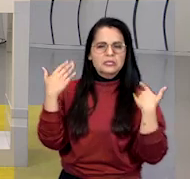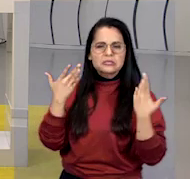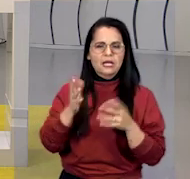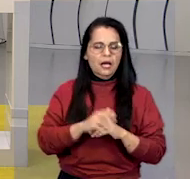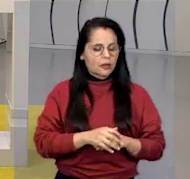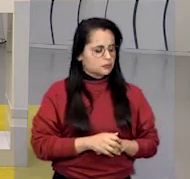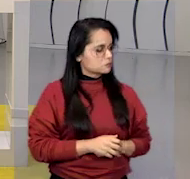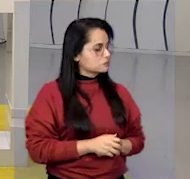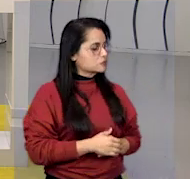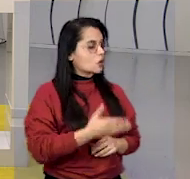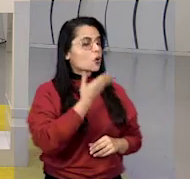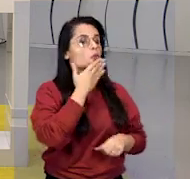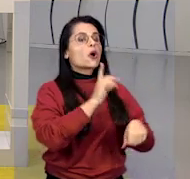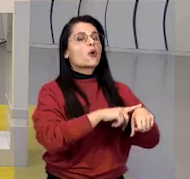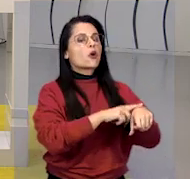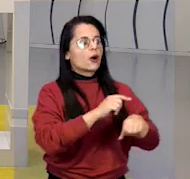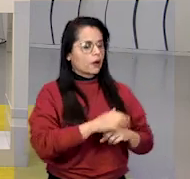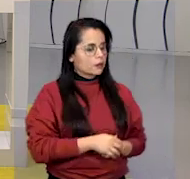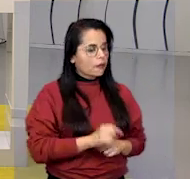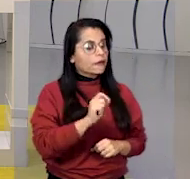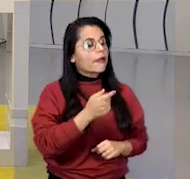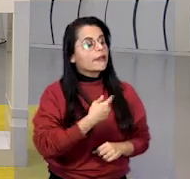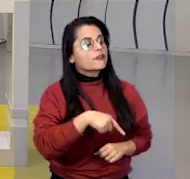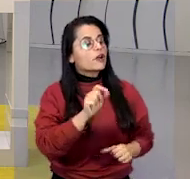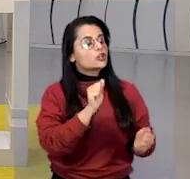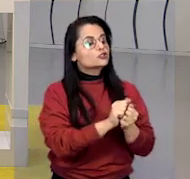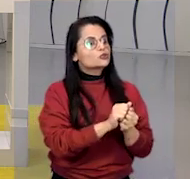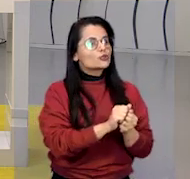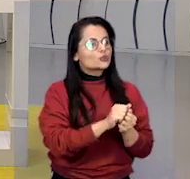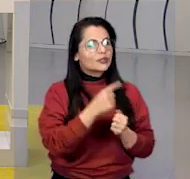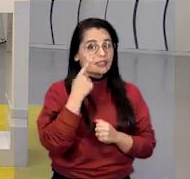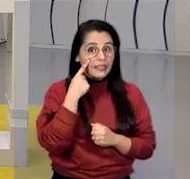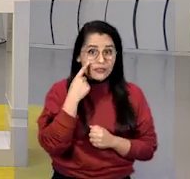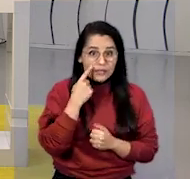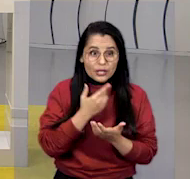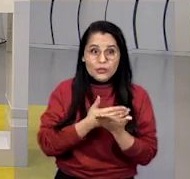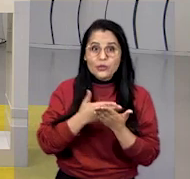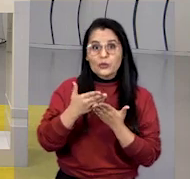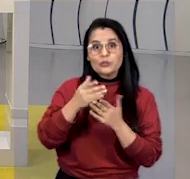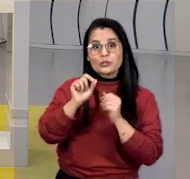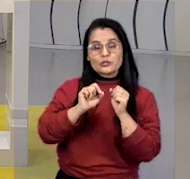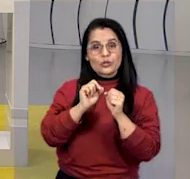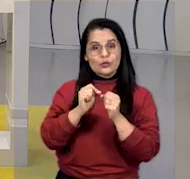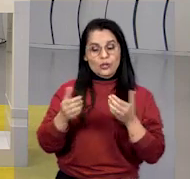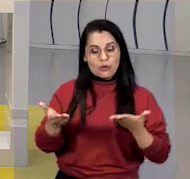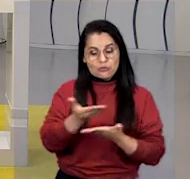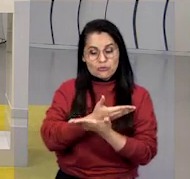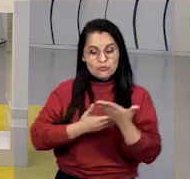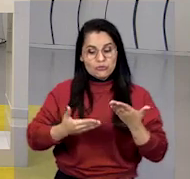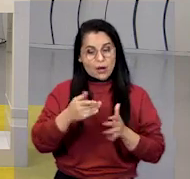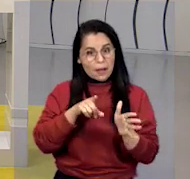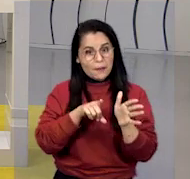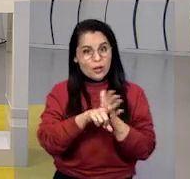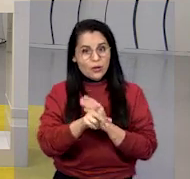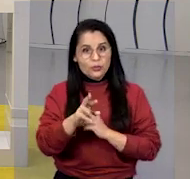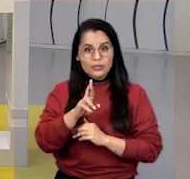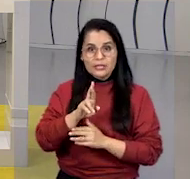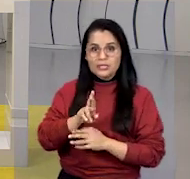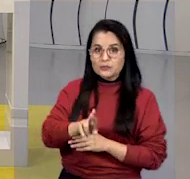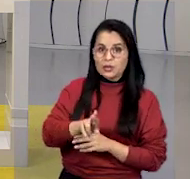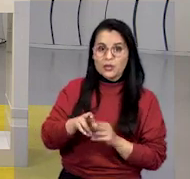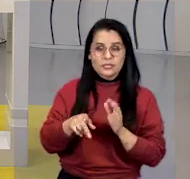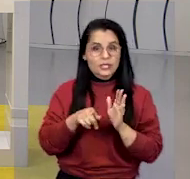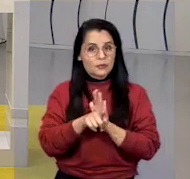fala, que horas vai ser isso? Quem que vai? Tá vendo? O diálogo já se iniciou. São perguntas e respostas.